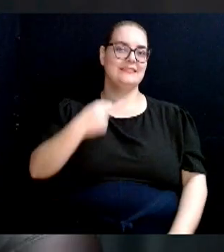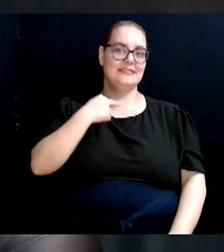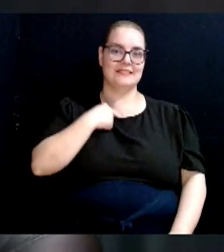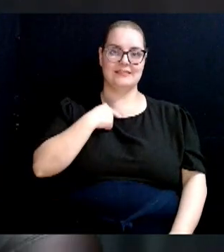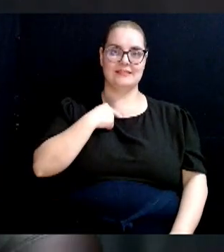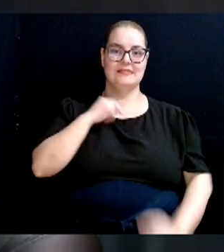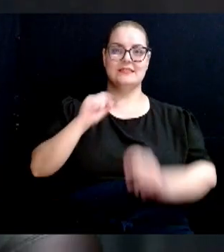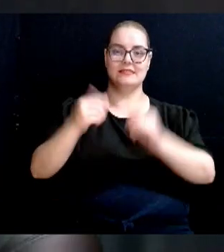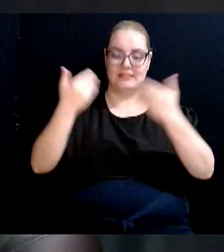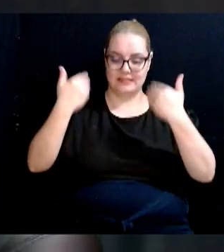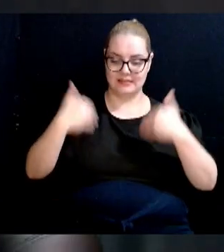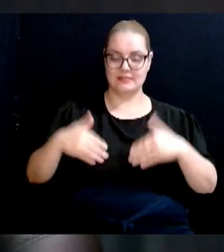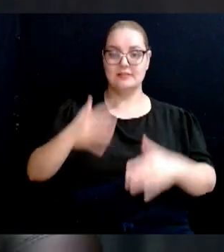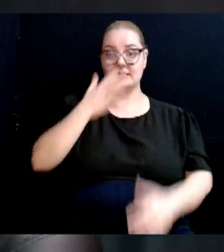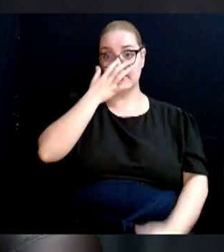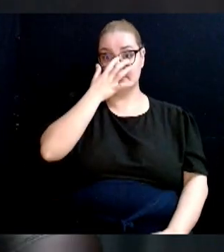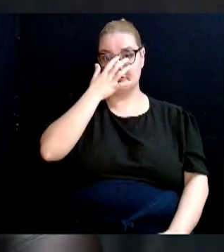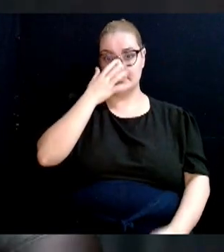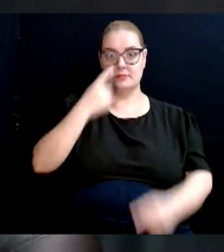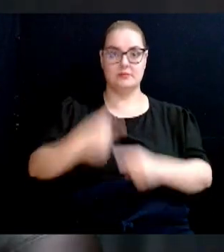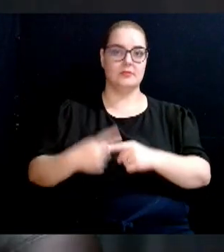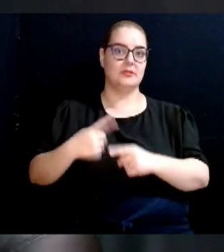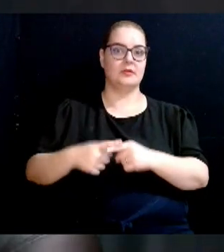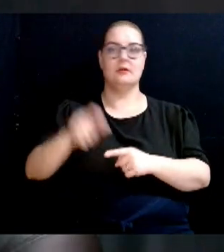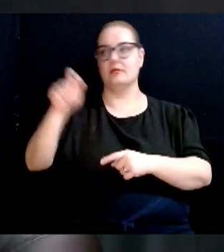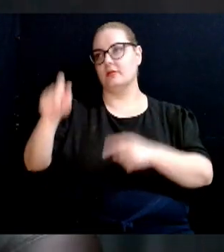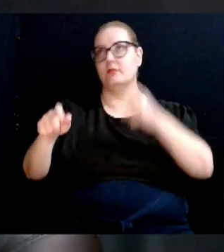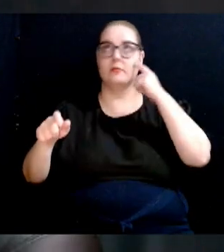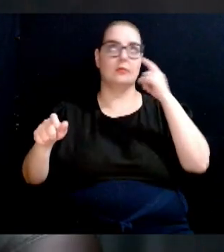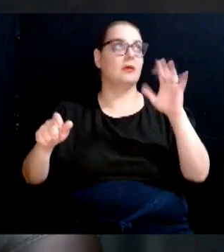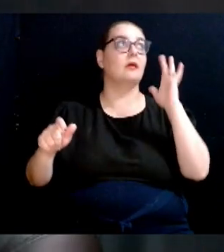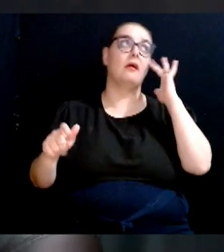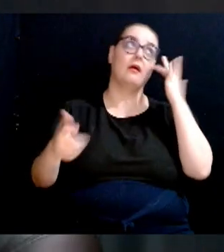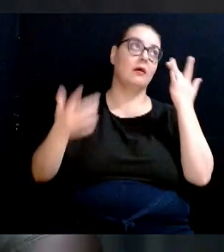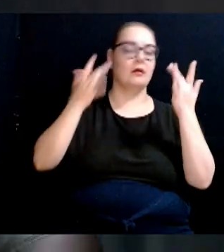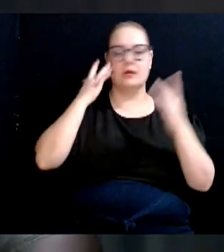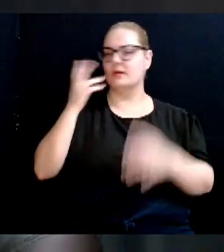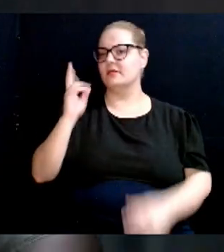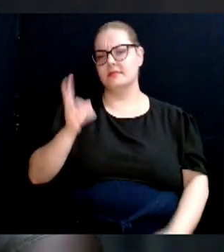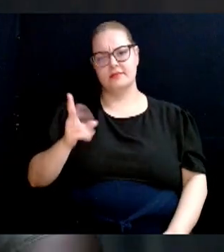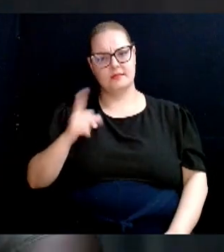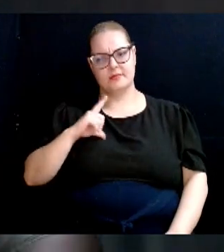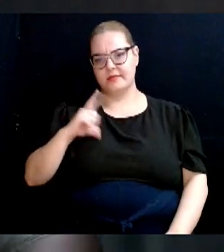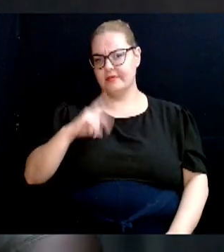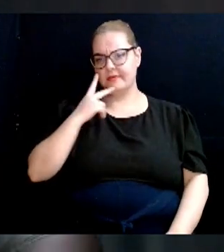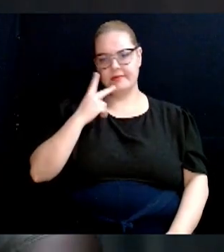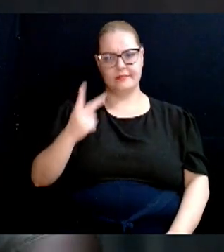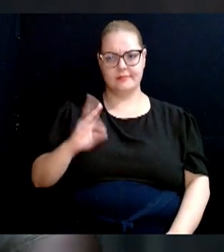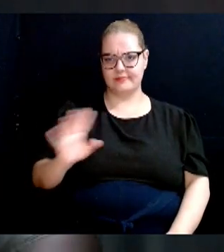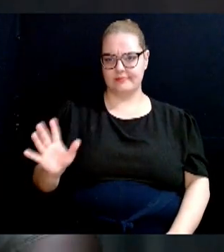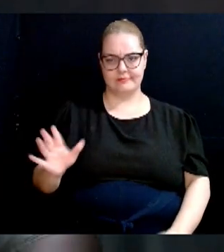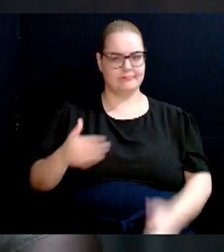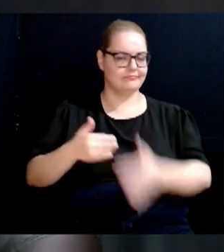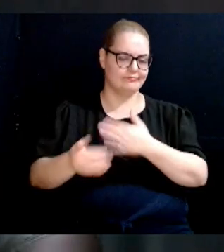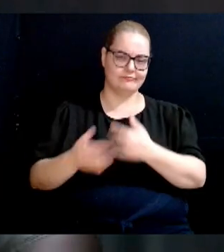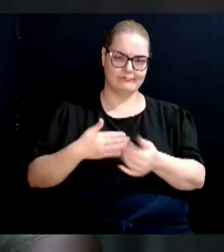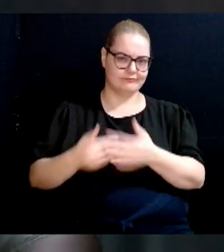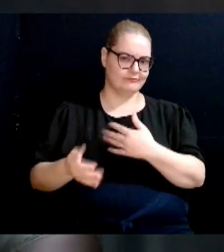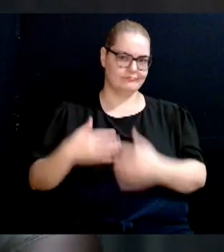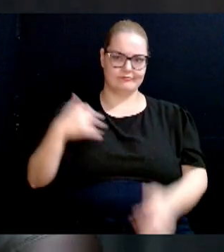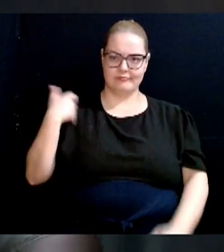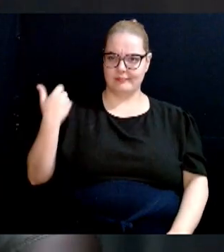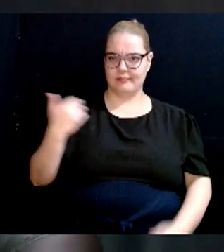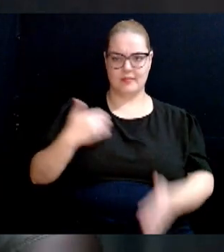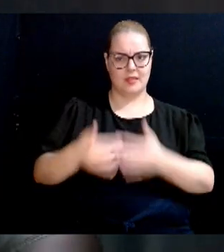somos por conta dos outros, por conta de achismo. Sempre vai ter alguém falando, independente da nossa idade, independente da